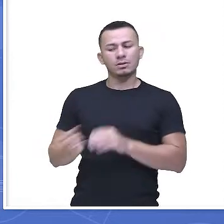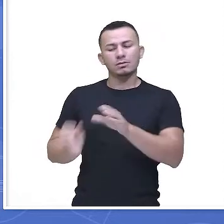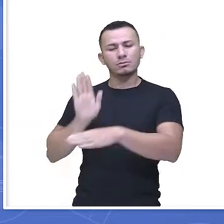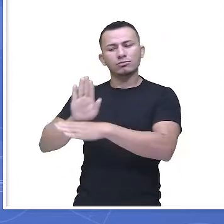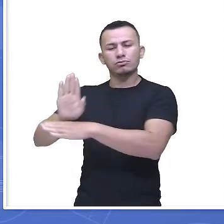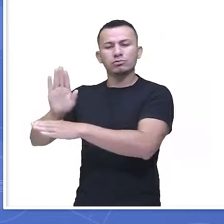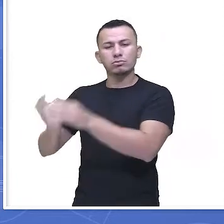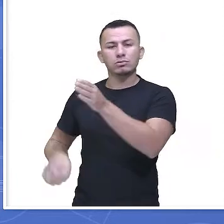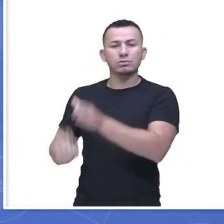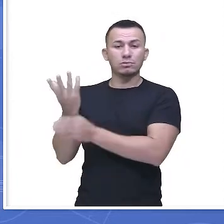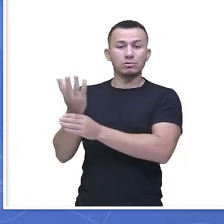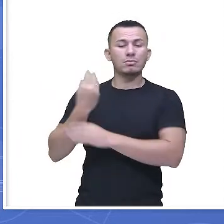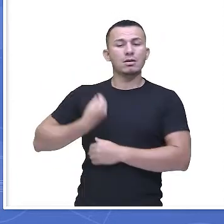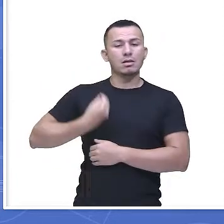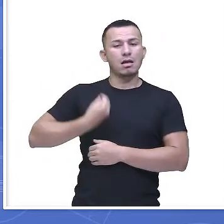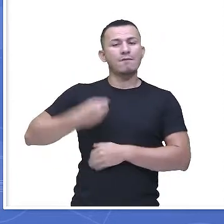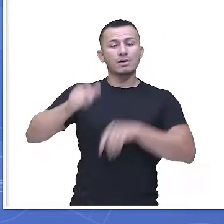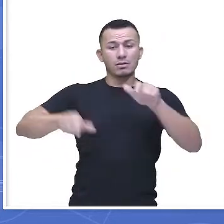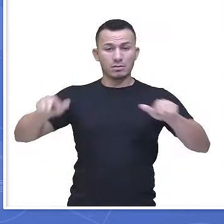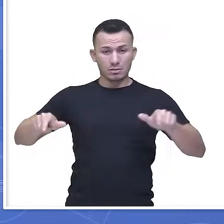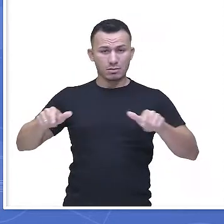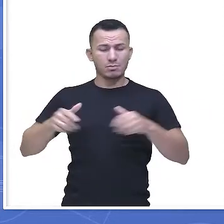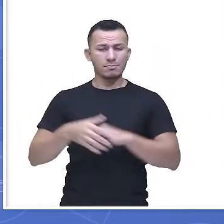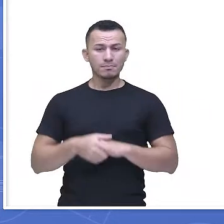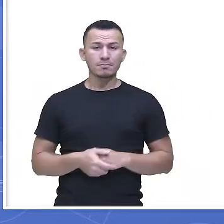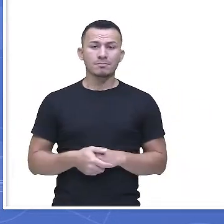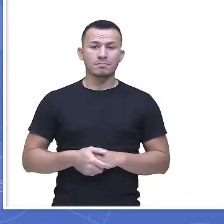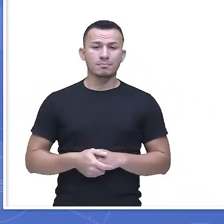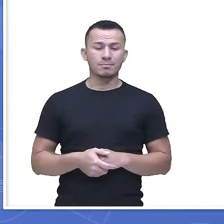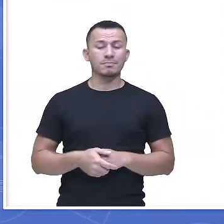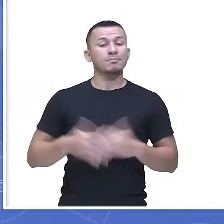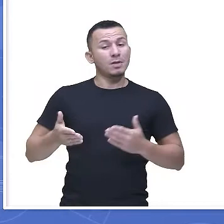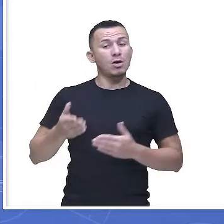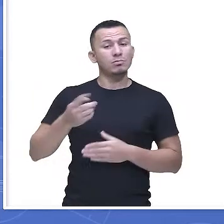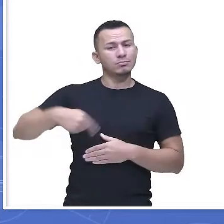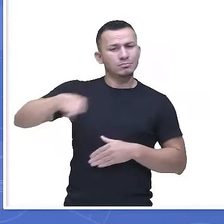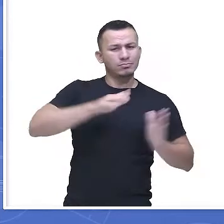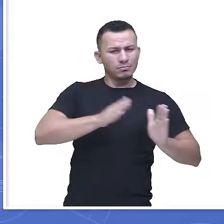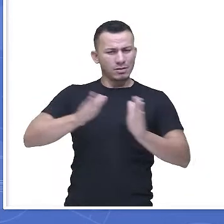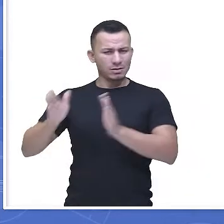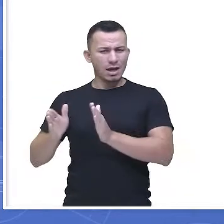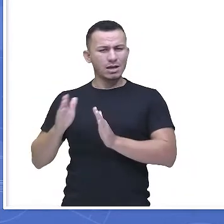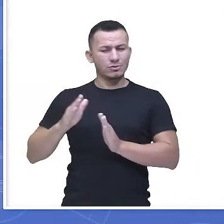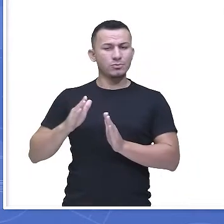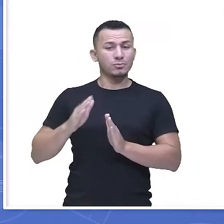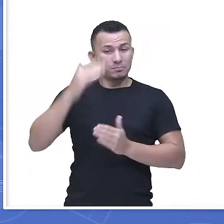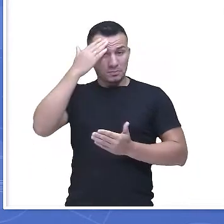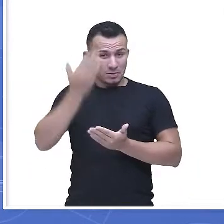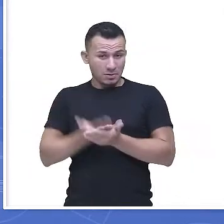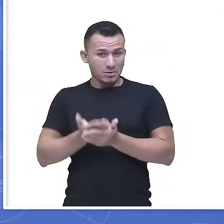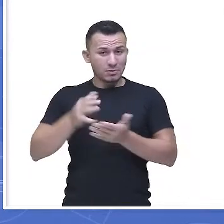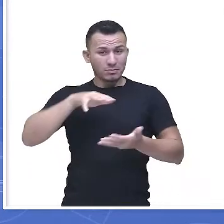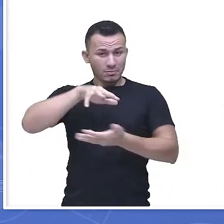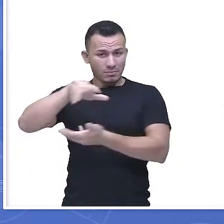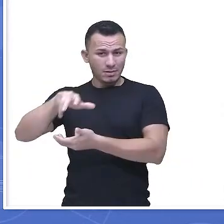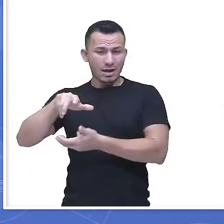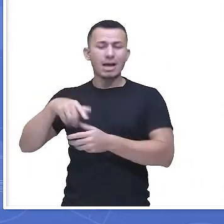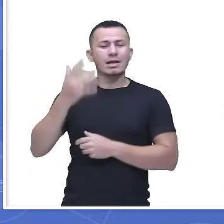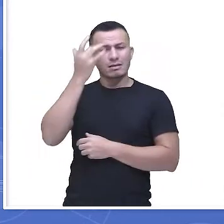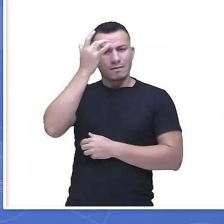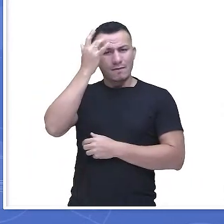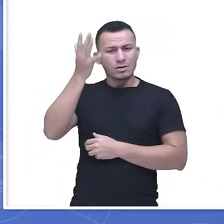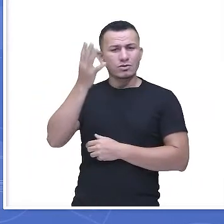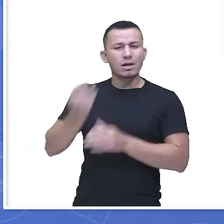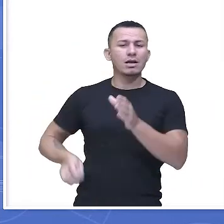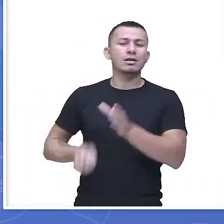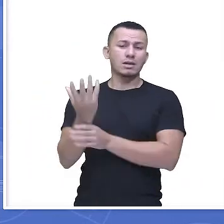surgimento da vida. Então, acredita-se que esses processos que aconteceram na Terra facilitaram a